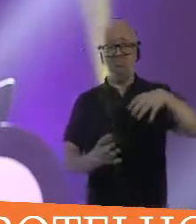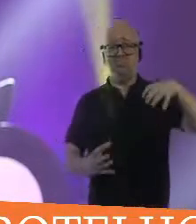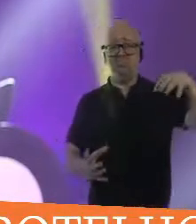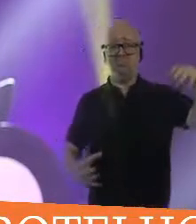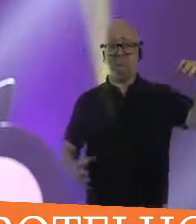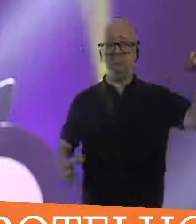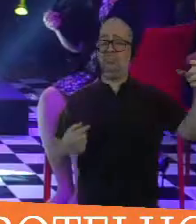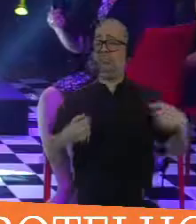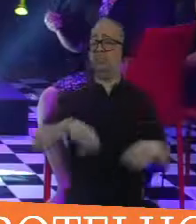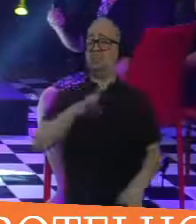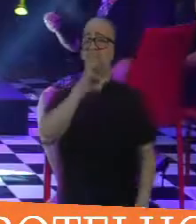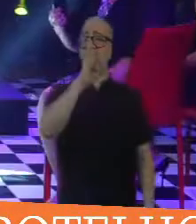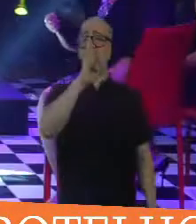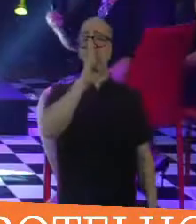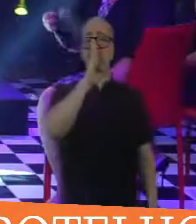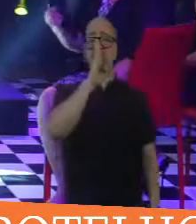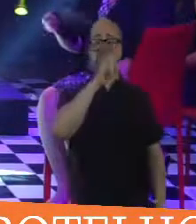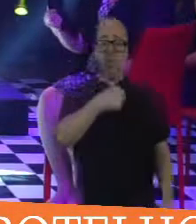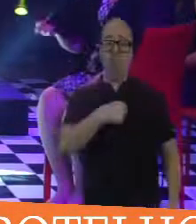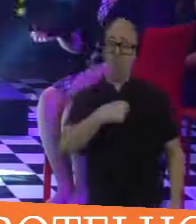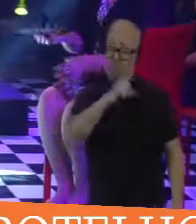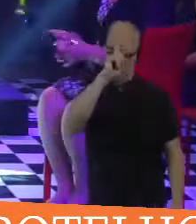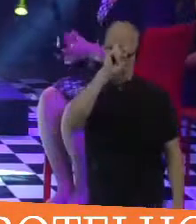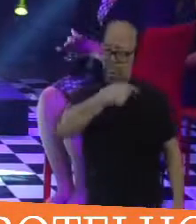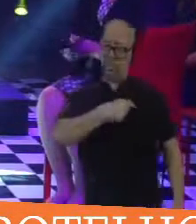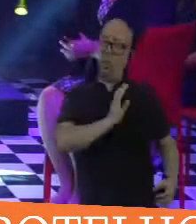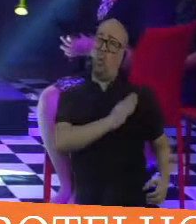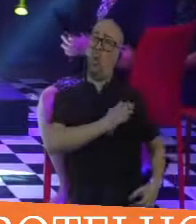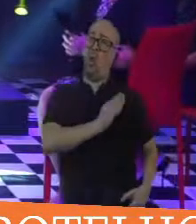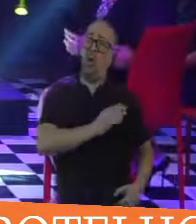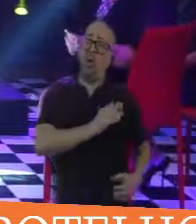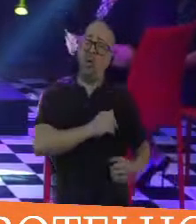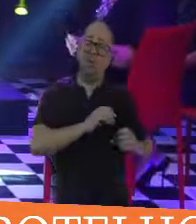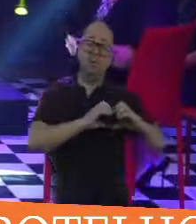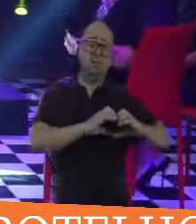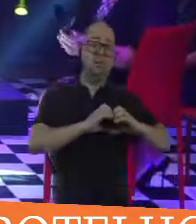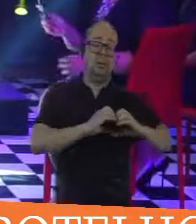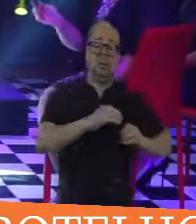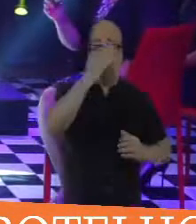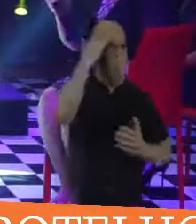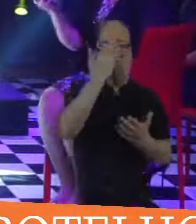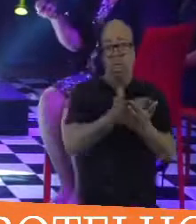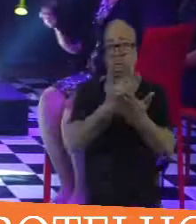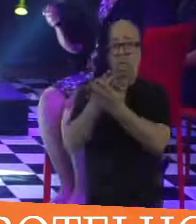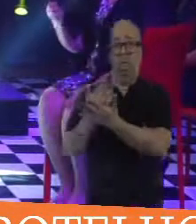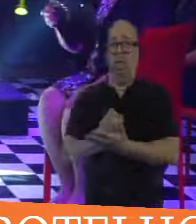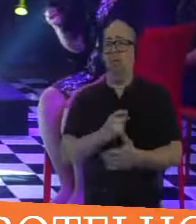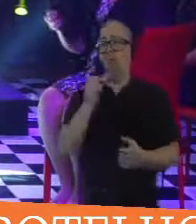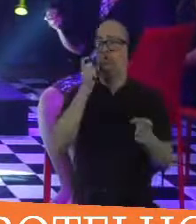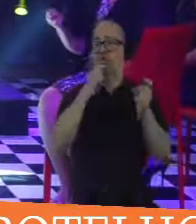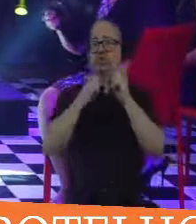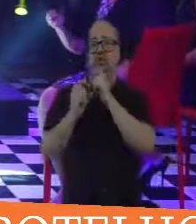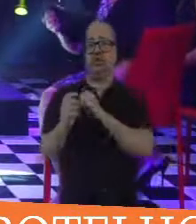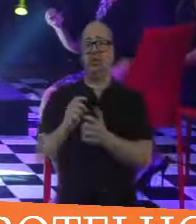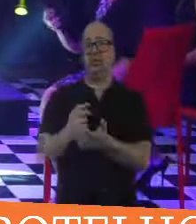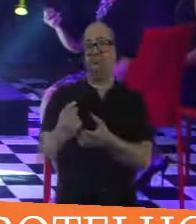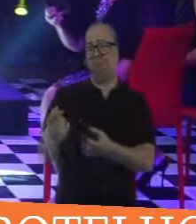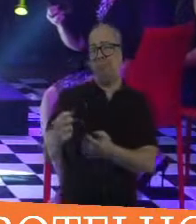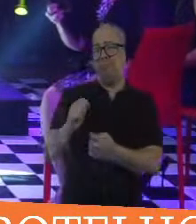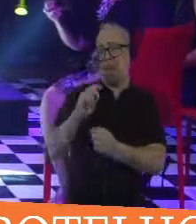impor silêncio ao maldito coração, que acredita na mentira, que perdoa a